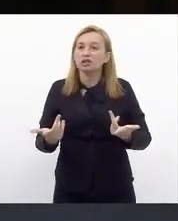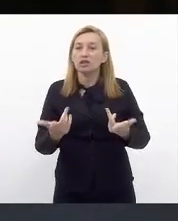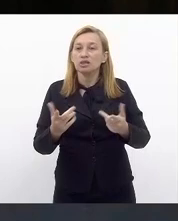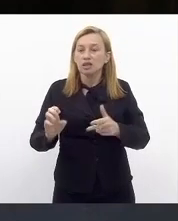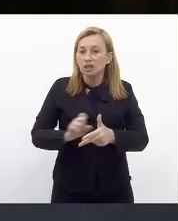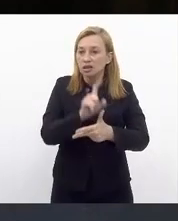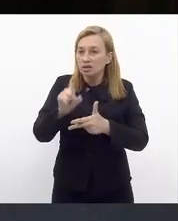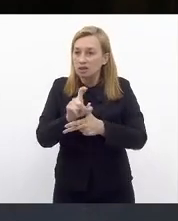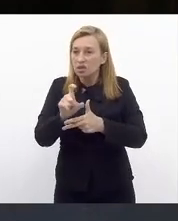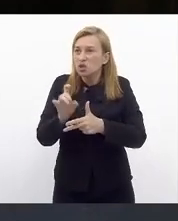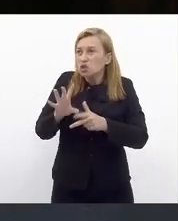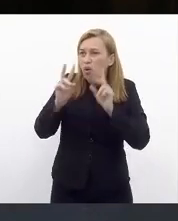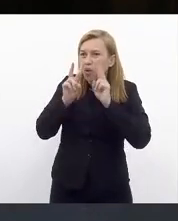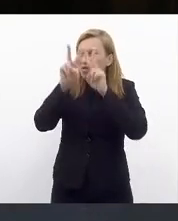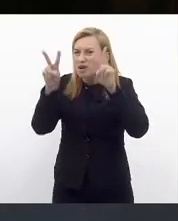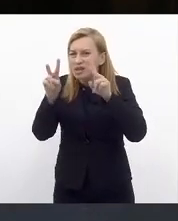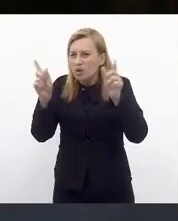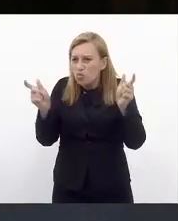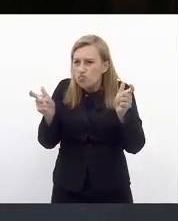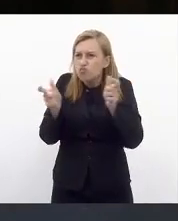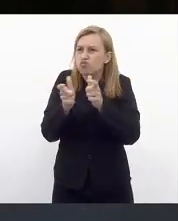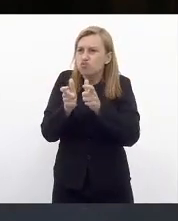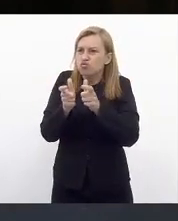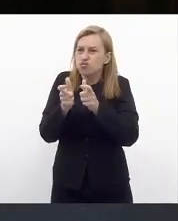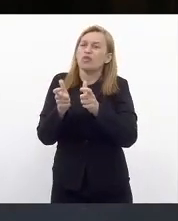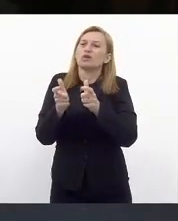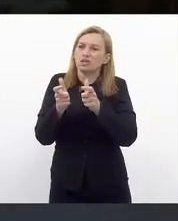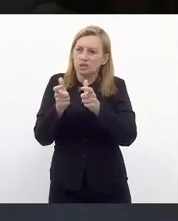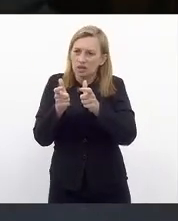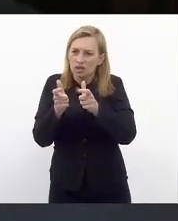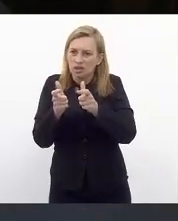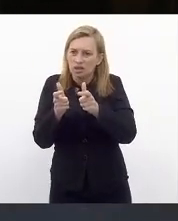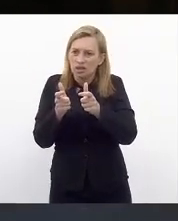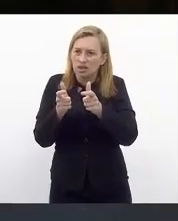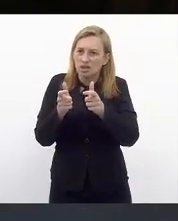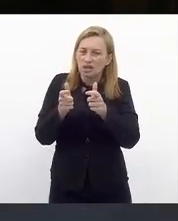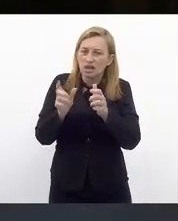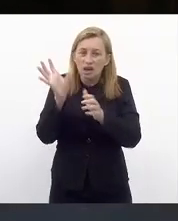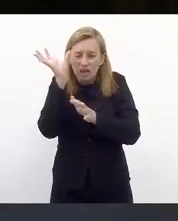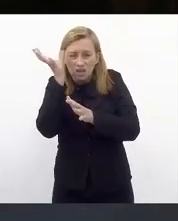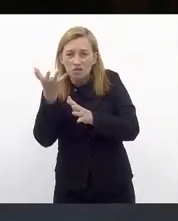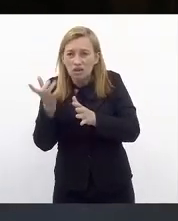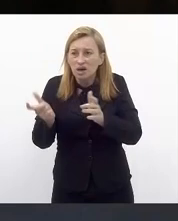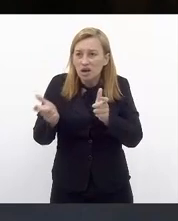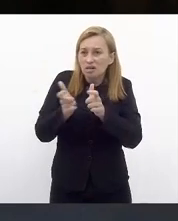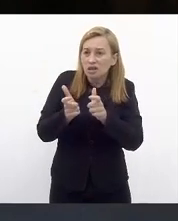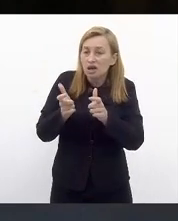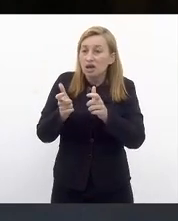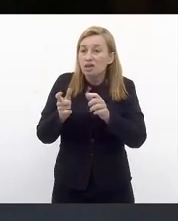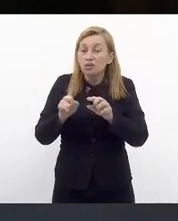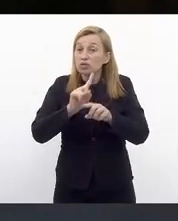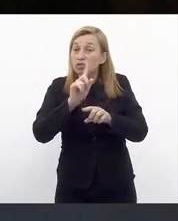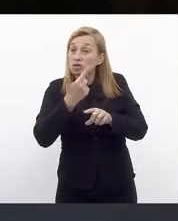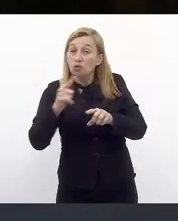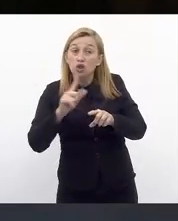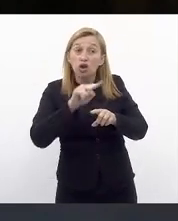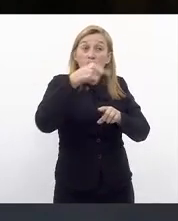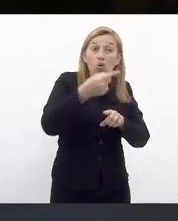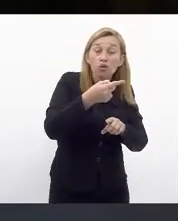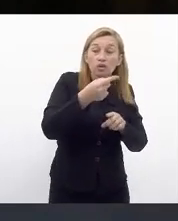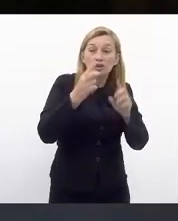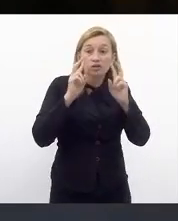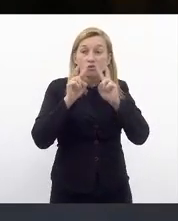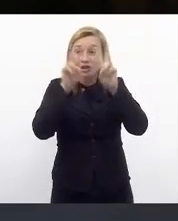quem tá no executivo tem uma visão muito mais a pragmática da coisa linha para resolver e não tem essa outra visão que o